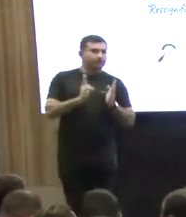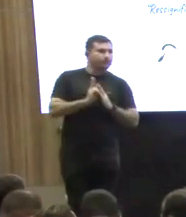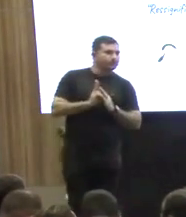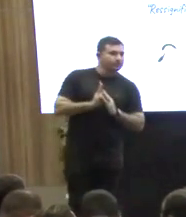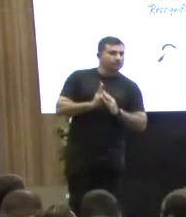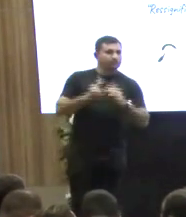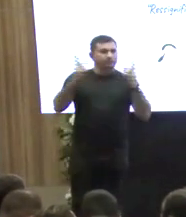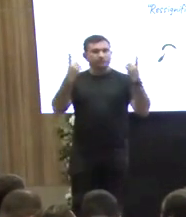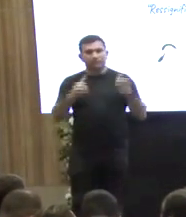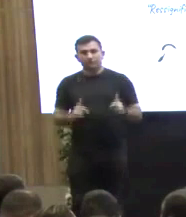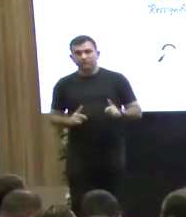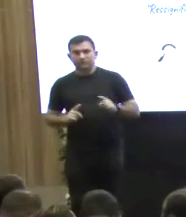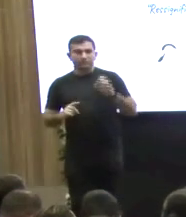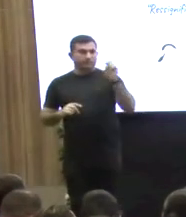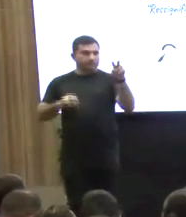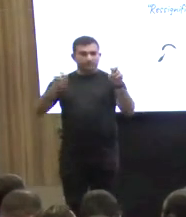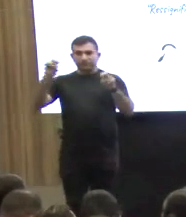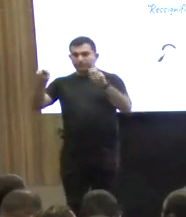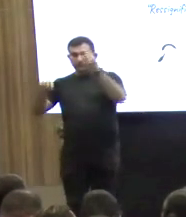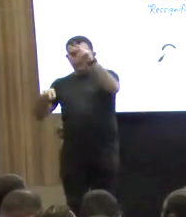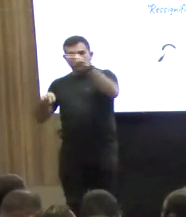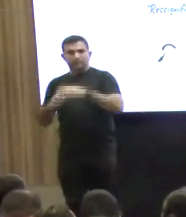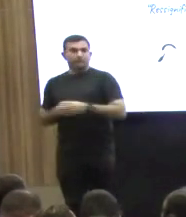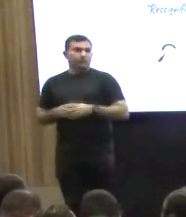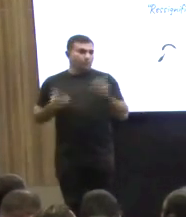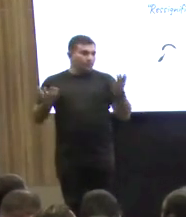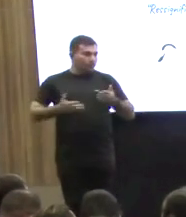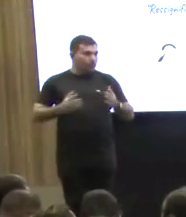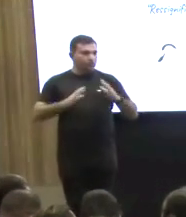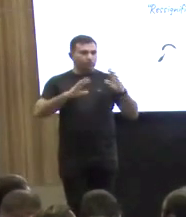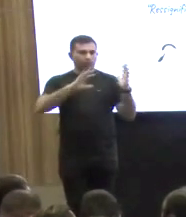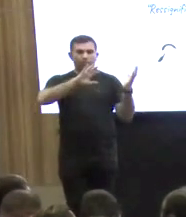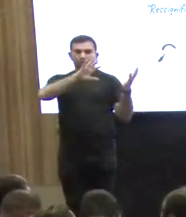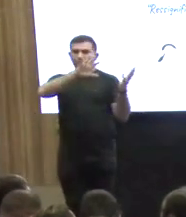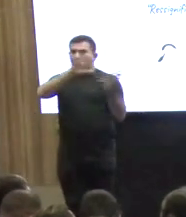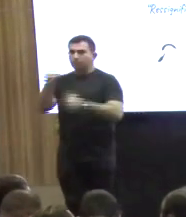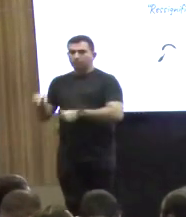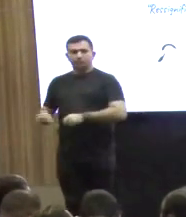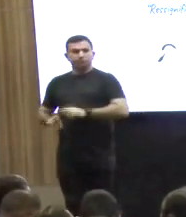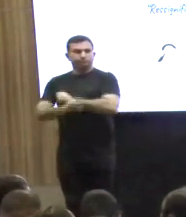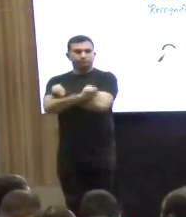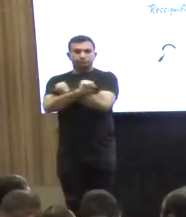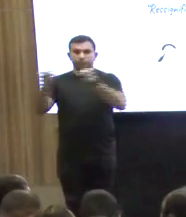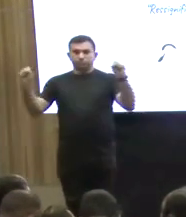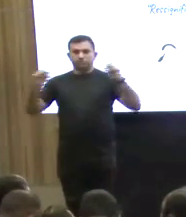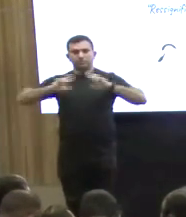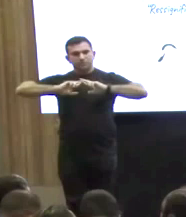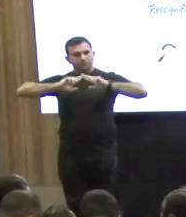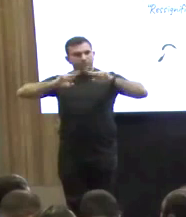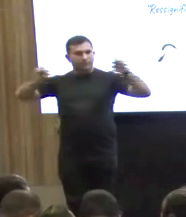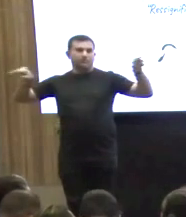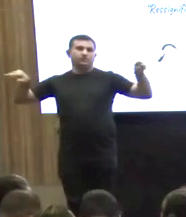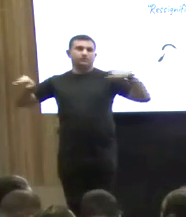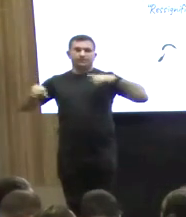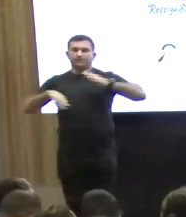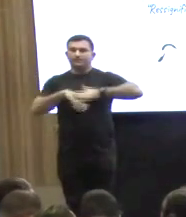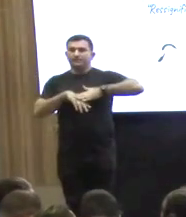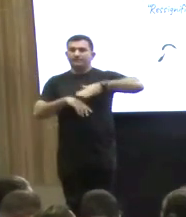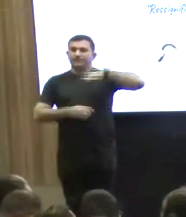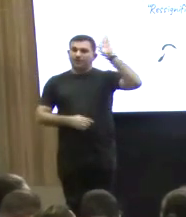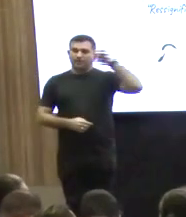com deficiência, etc., eu tenho que entender que tem um mundo de complexidade nesse vivenciar essa diferença que